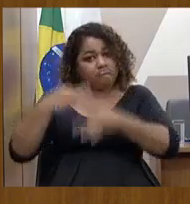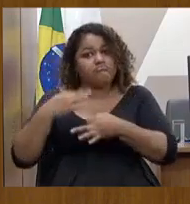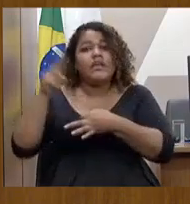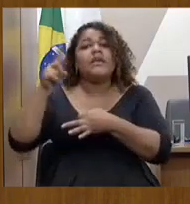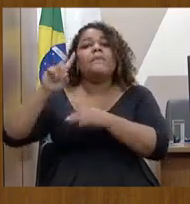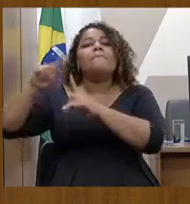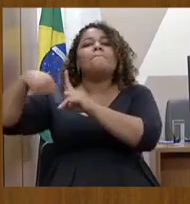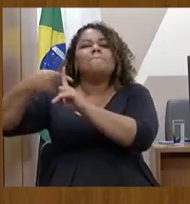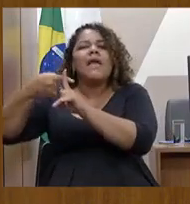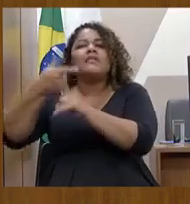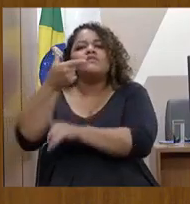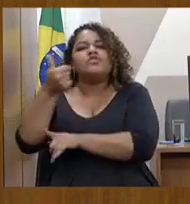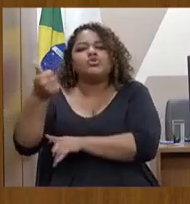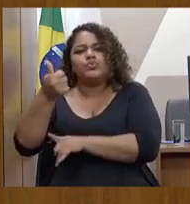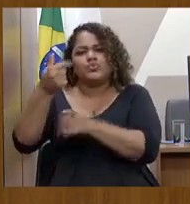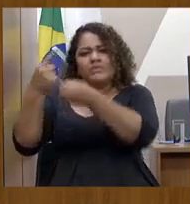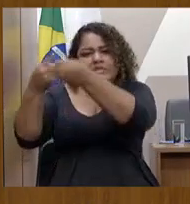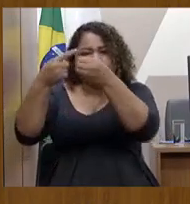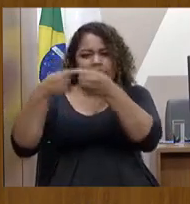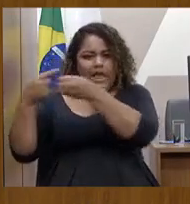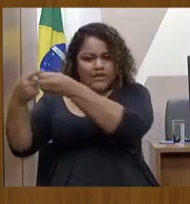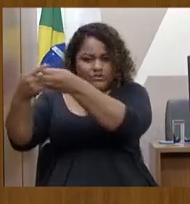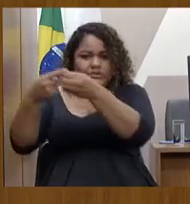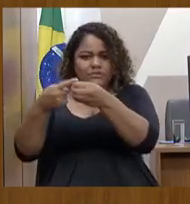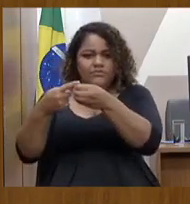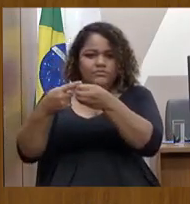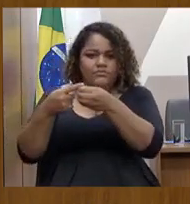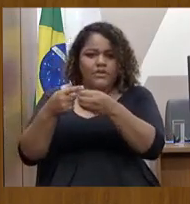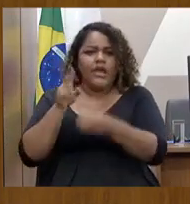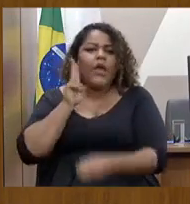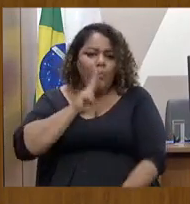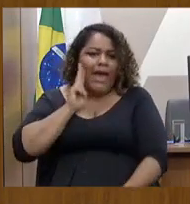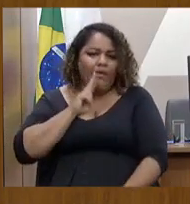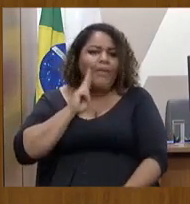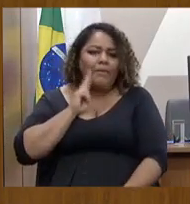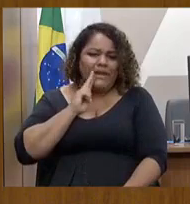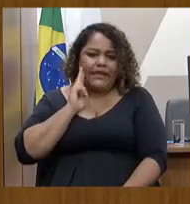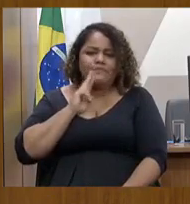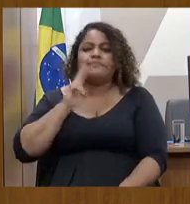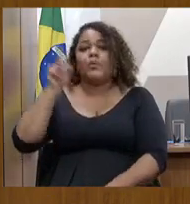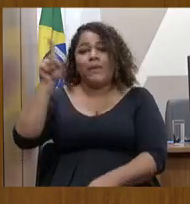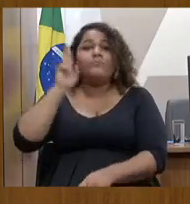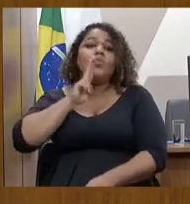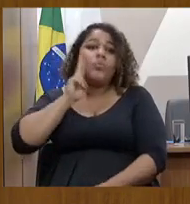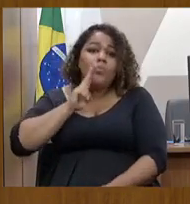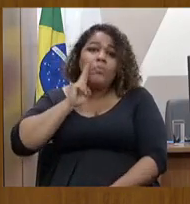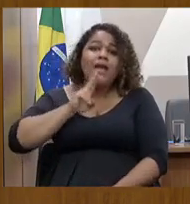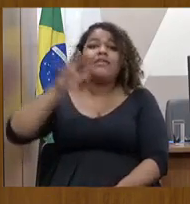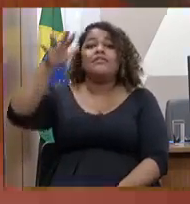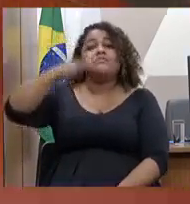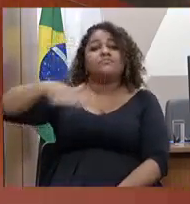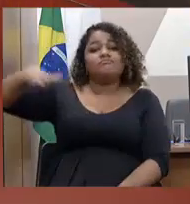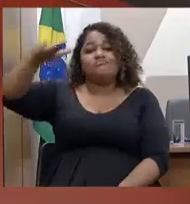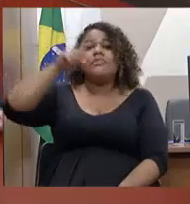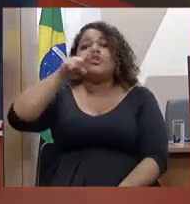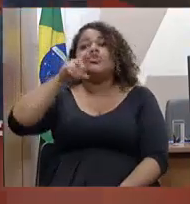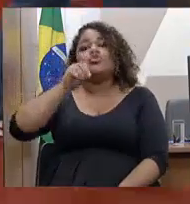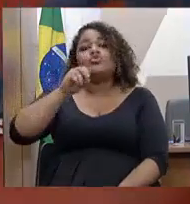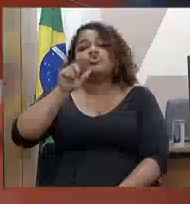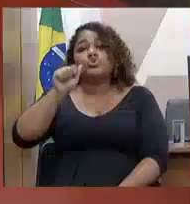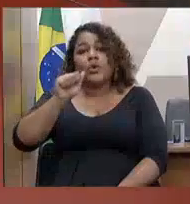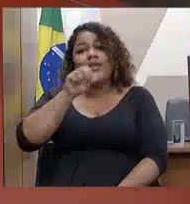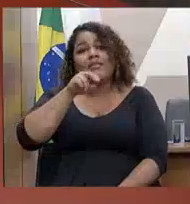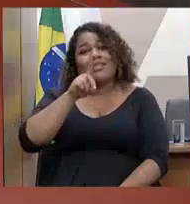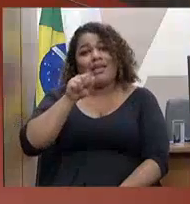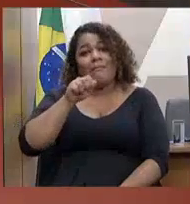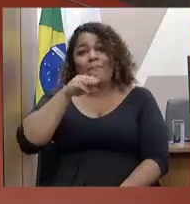a gente tá na esse setor produtivo ele tá na microrregião da Zona da Mata e ele é responsável por